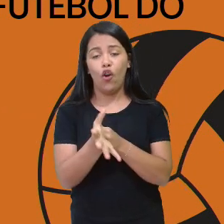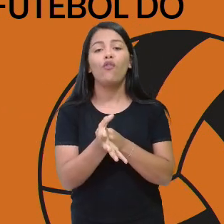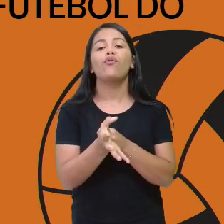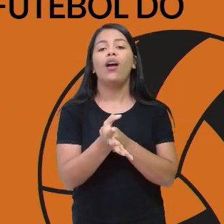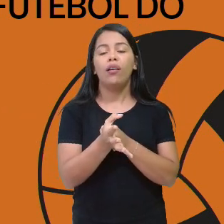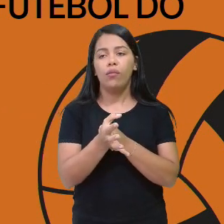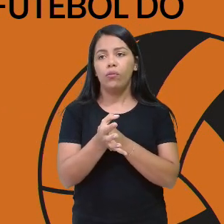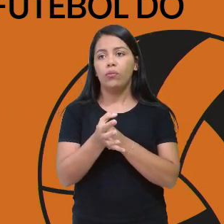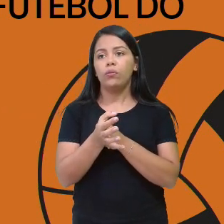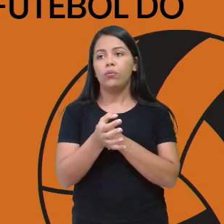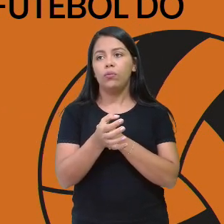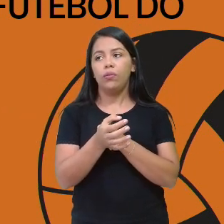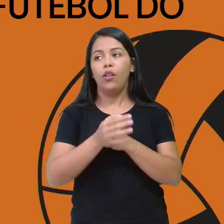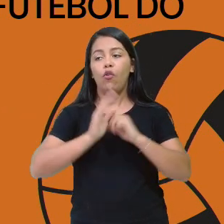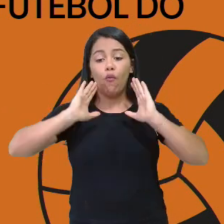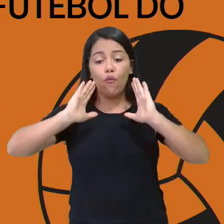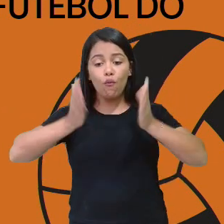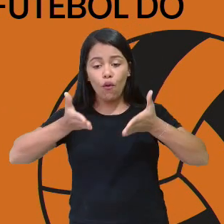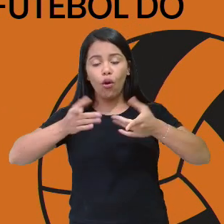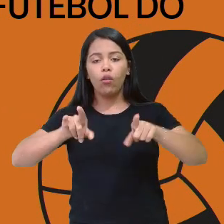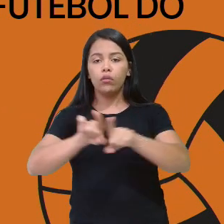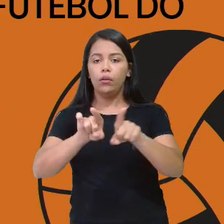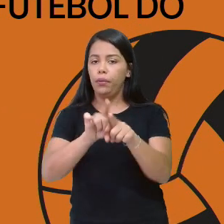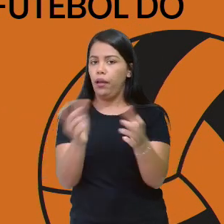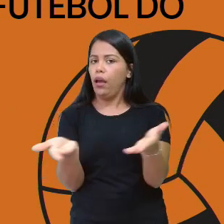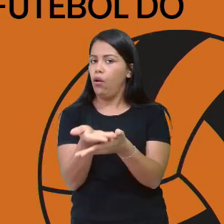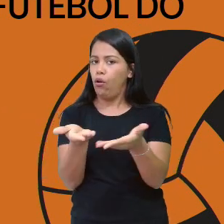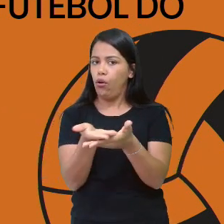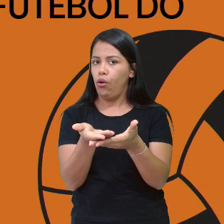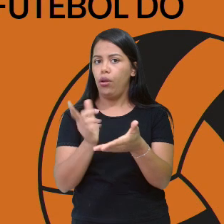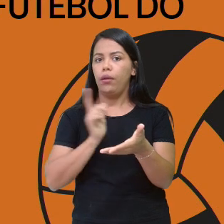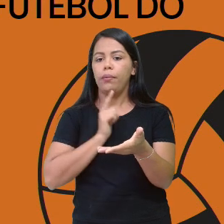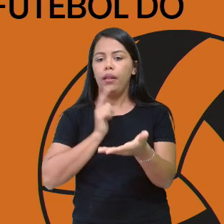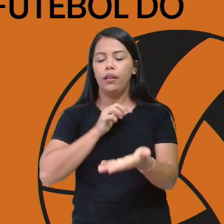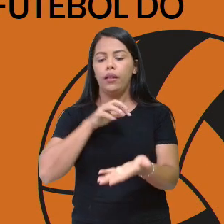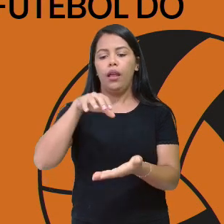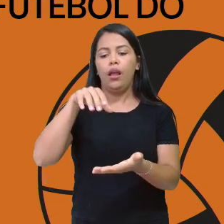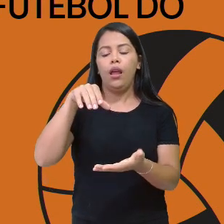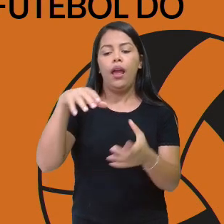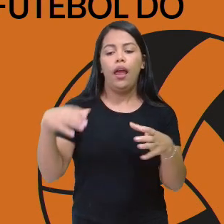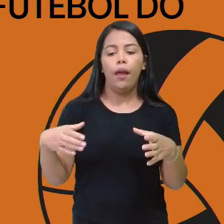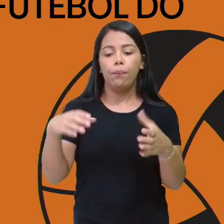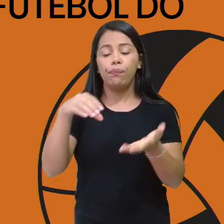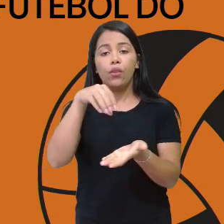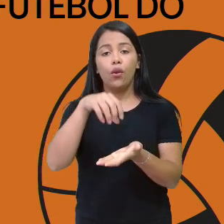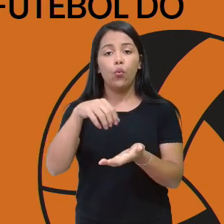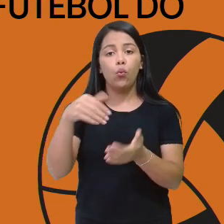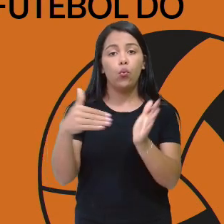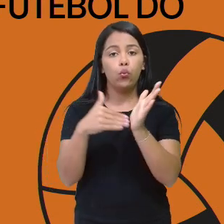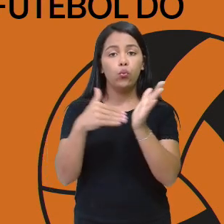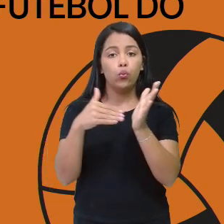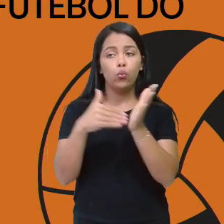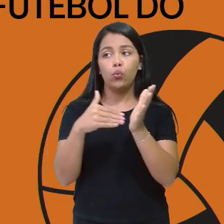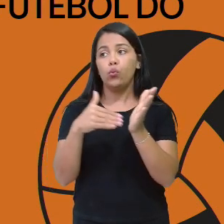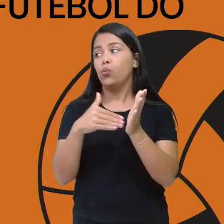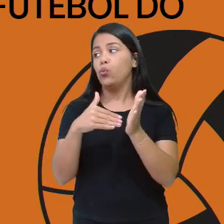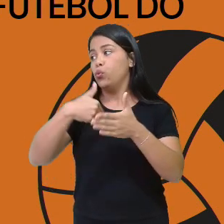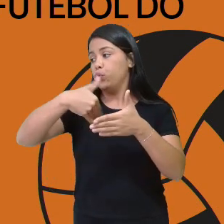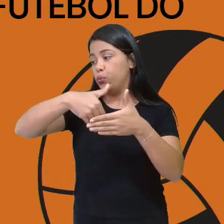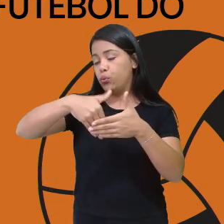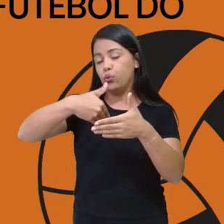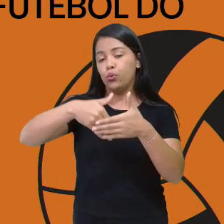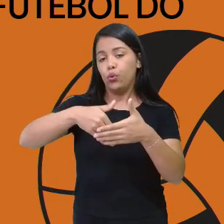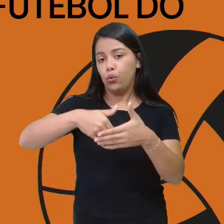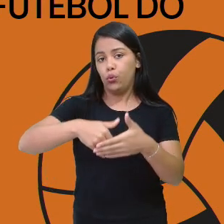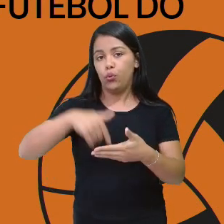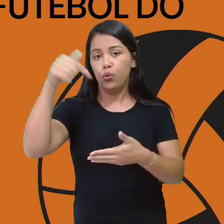fala. Exclusivamente também, agora, para sediar o jogo da maior competição que é do mundo de futebol, que